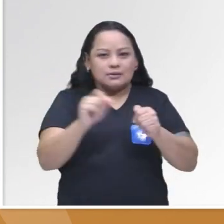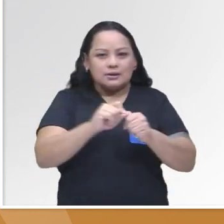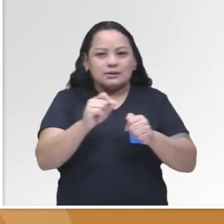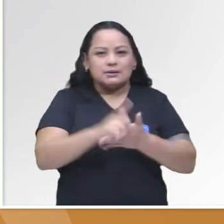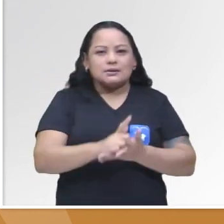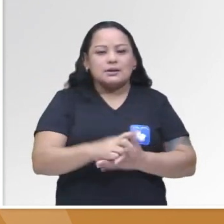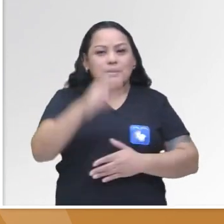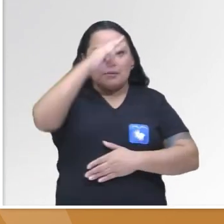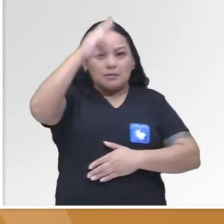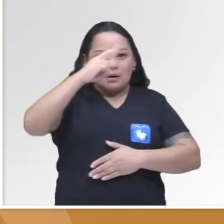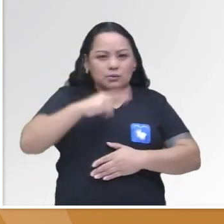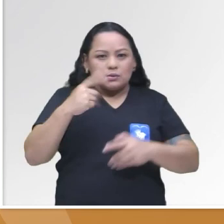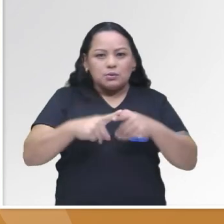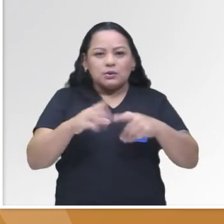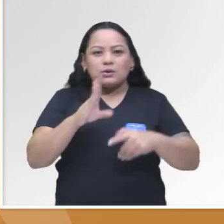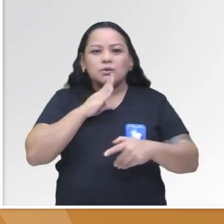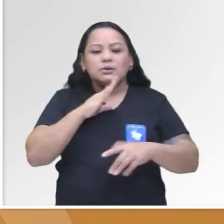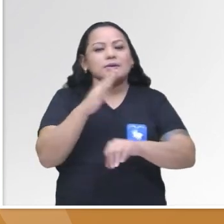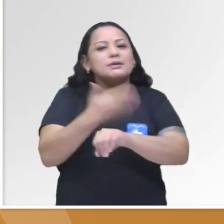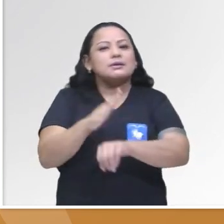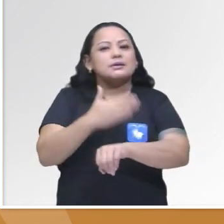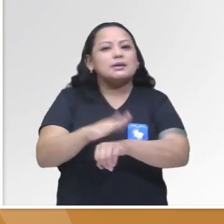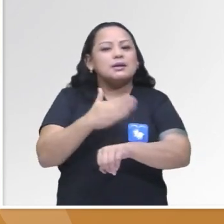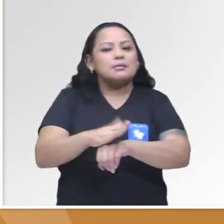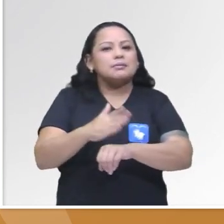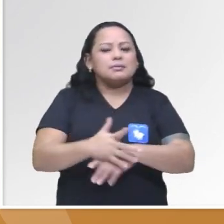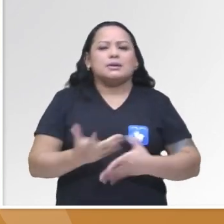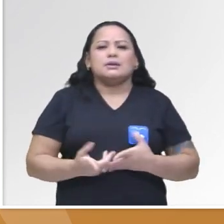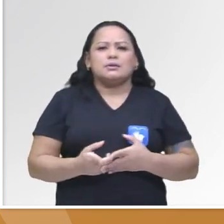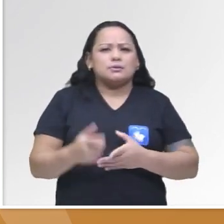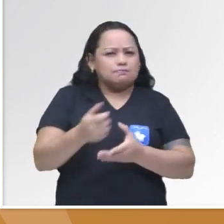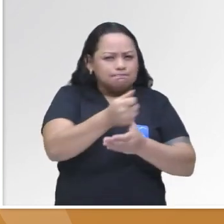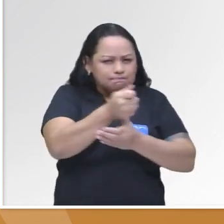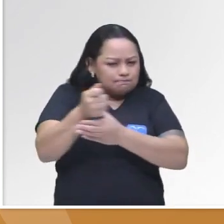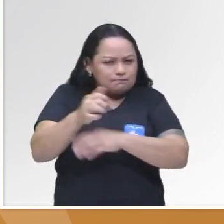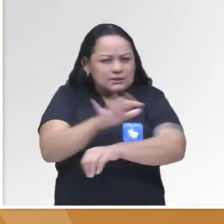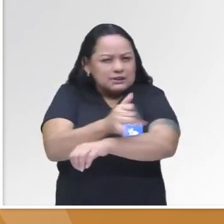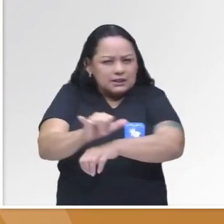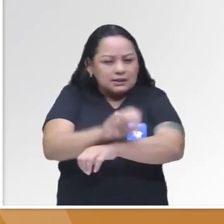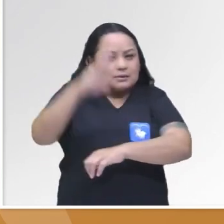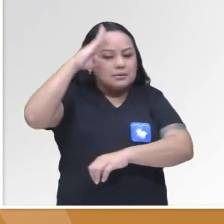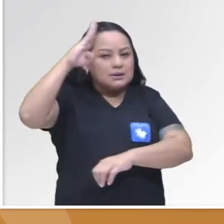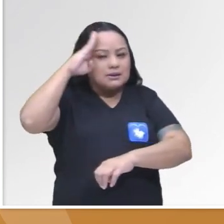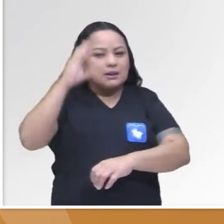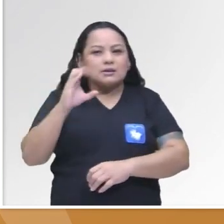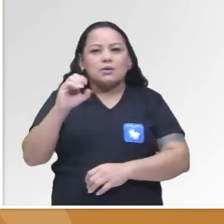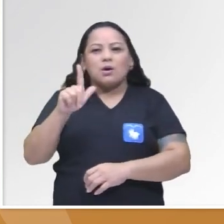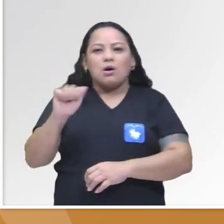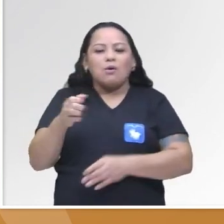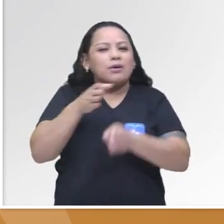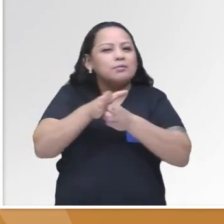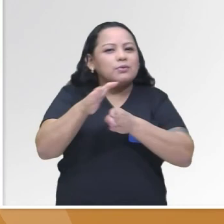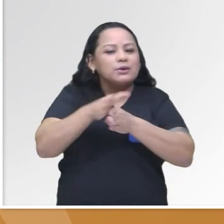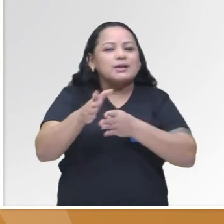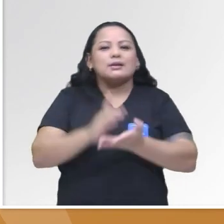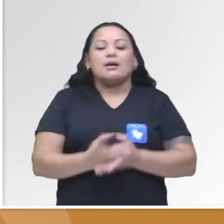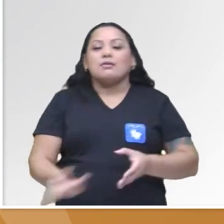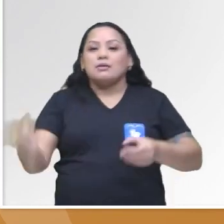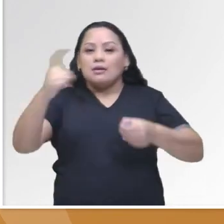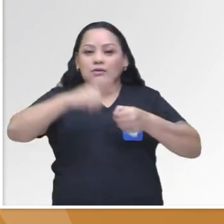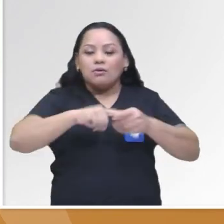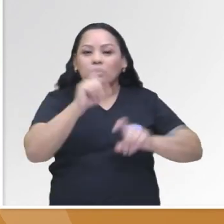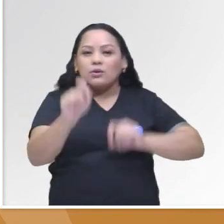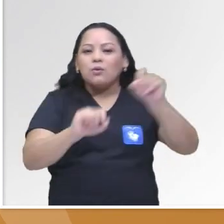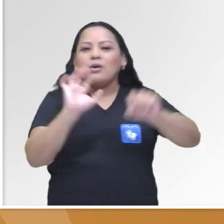União Soviética, para receber treinamento de guerrilha, de táticas militares, e ela era a instrutora dele. E na volta,